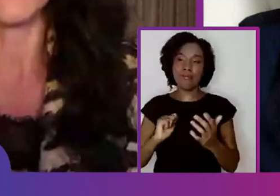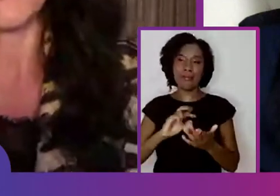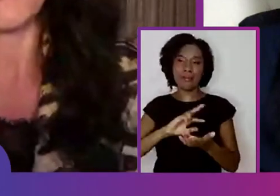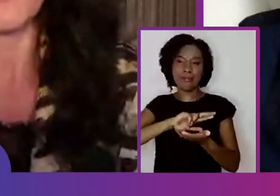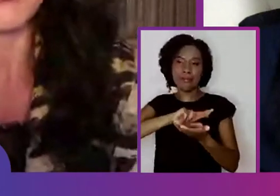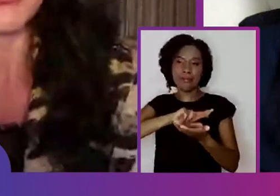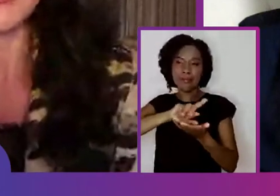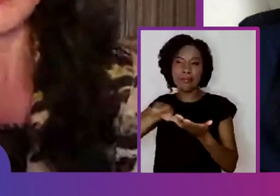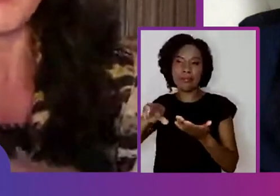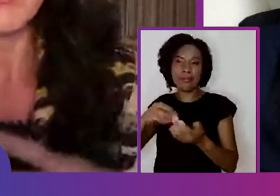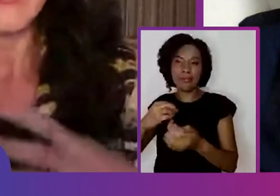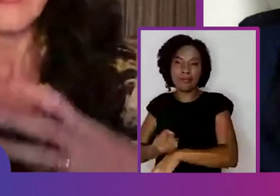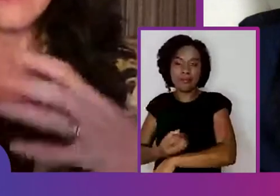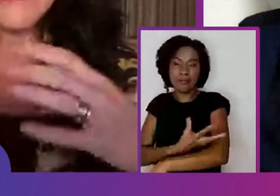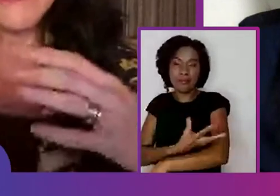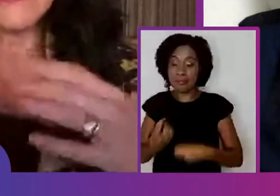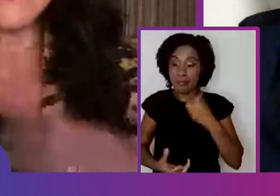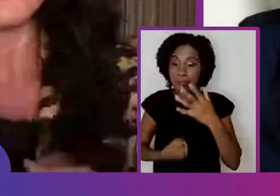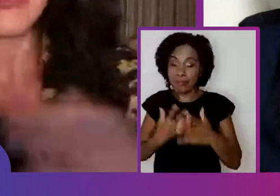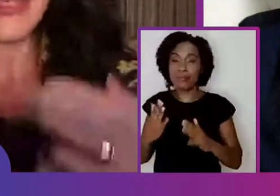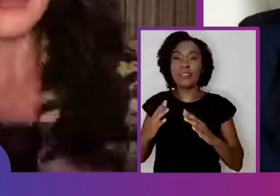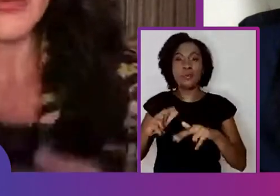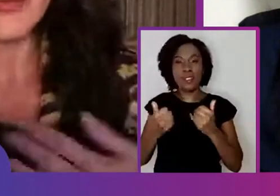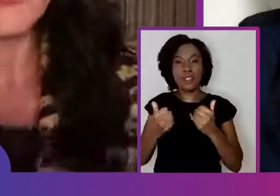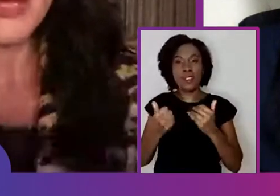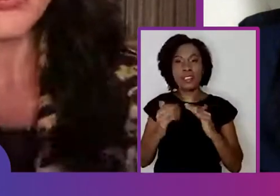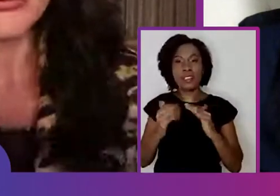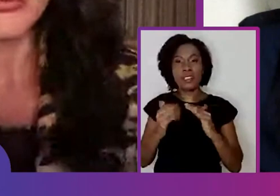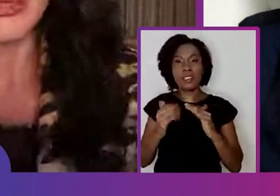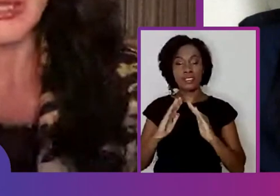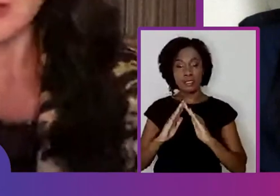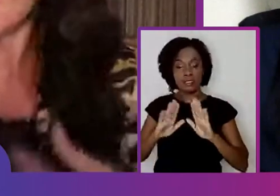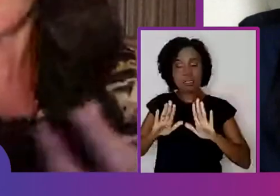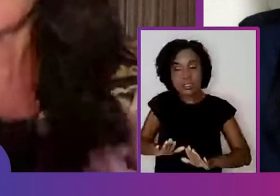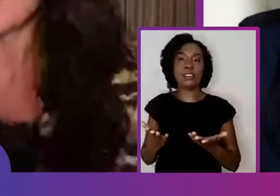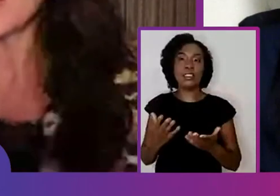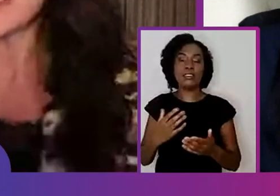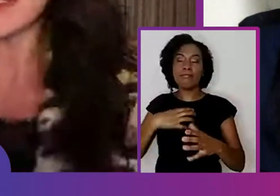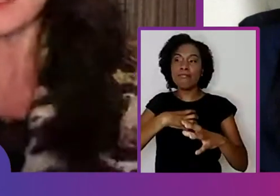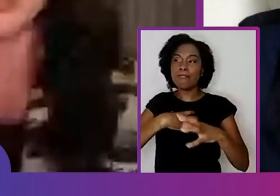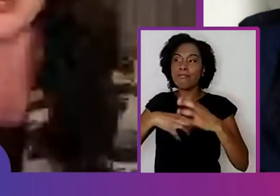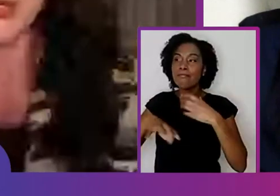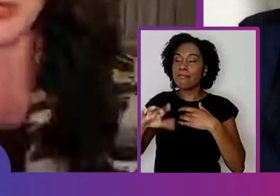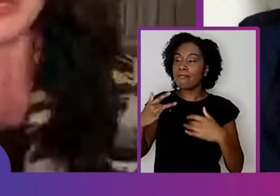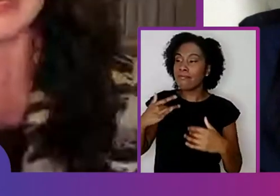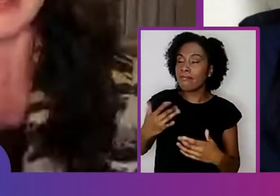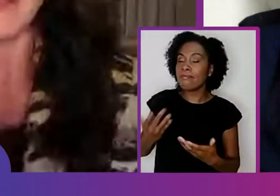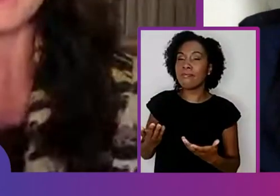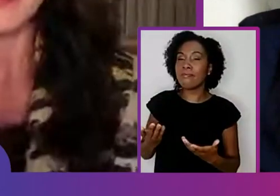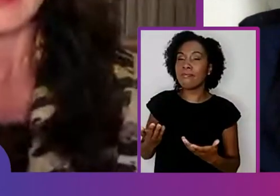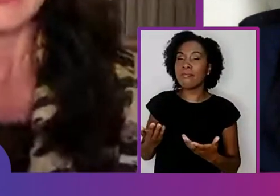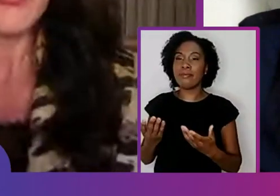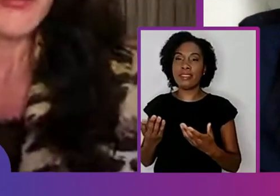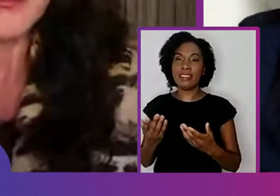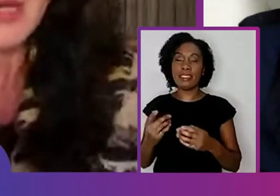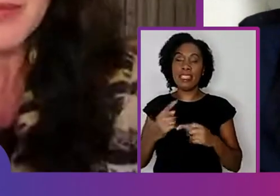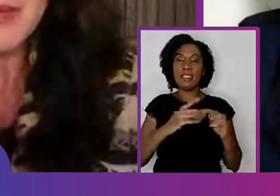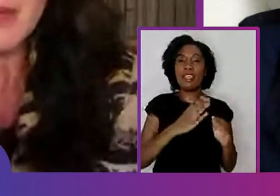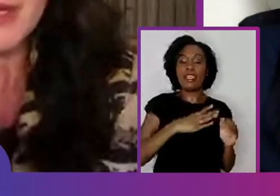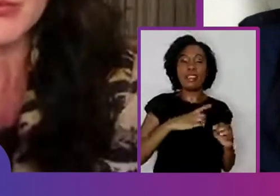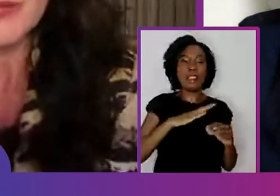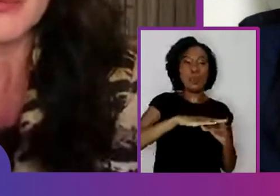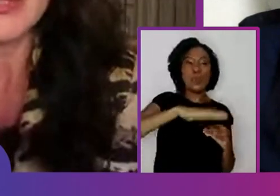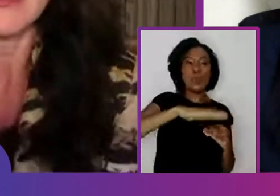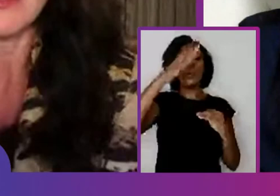de isolamento, compaixão, elas se alternam em picos e não é uma coisa simples de administrar. Então,